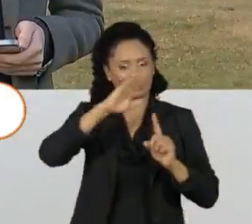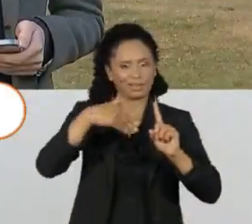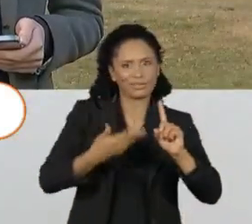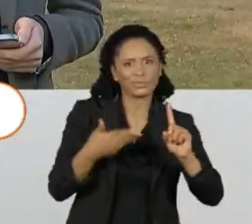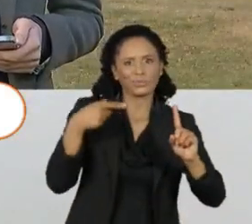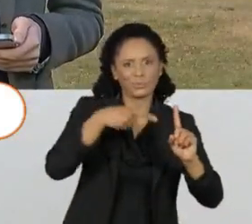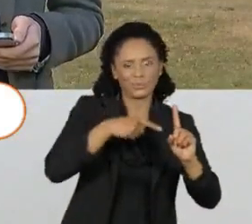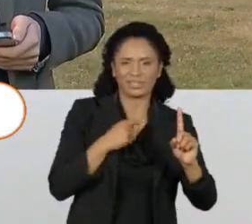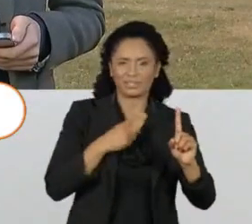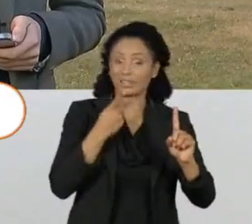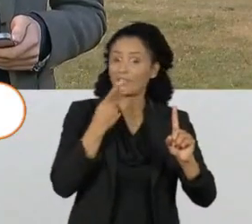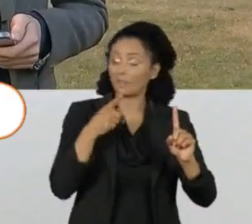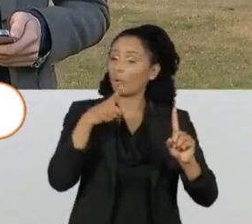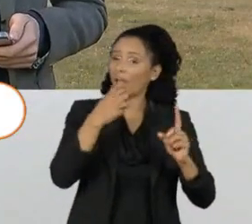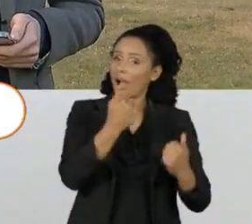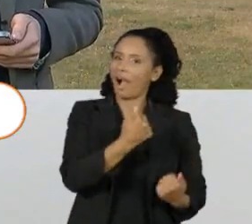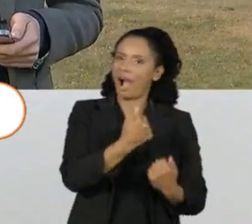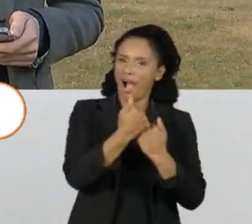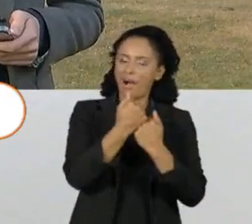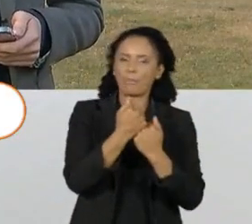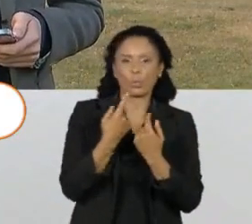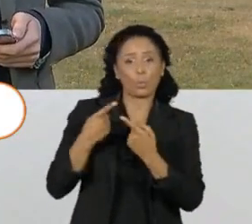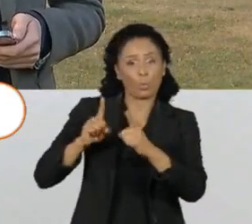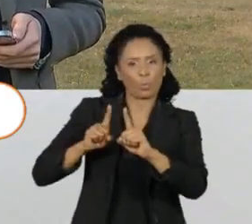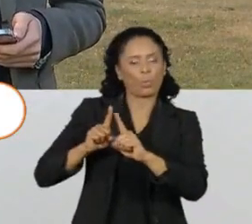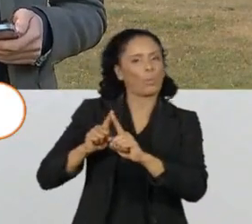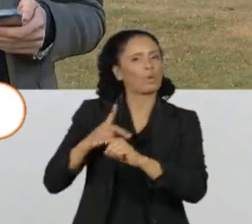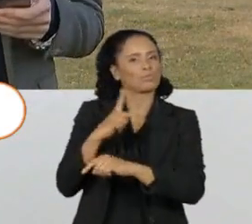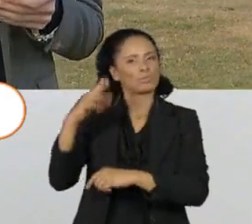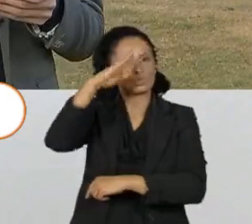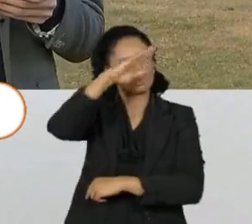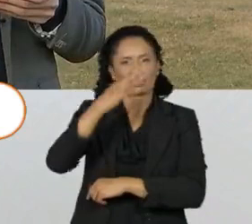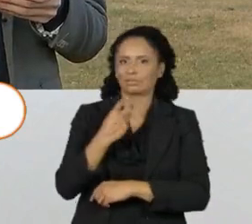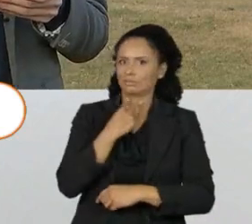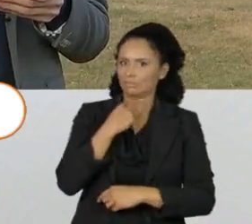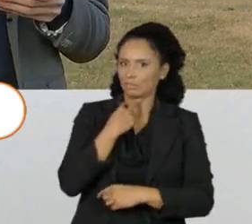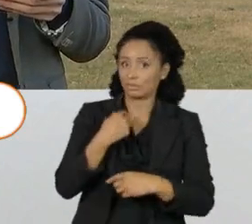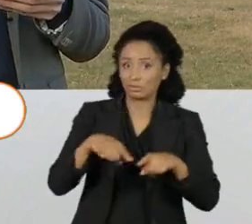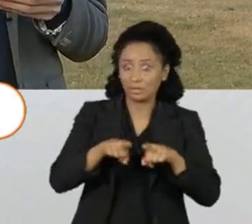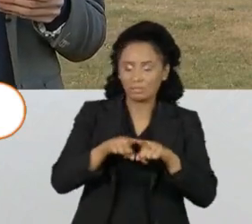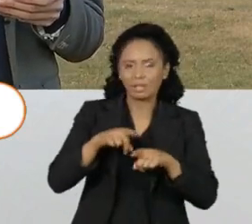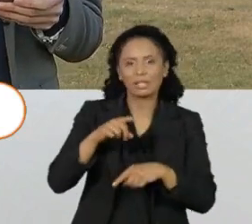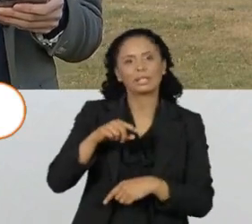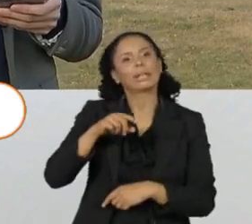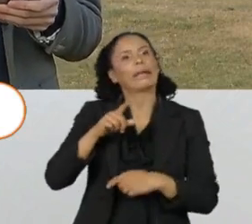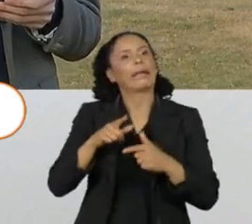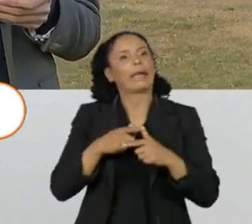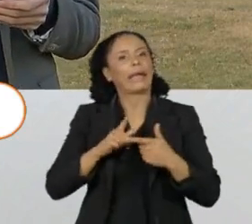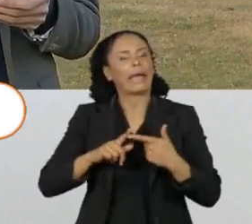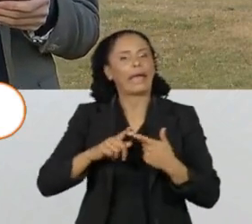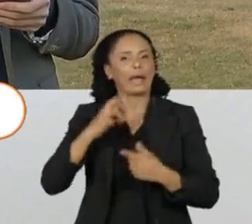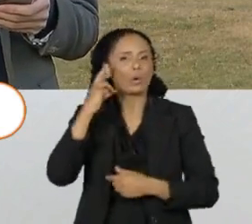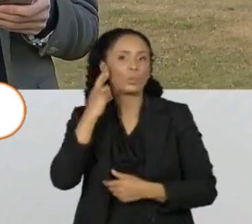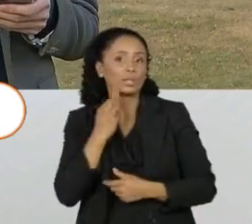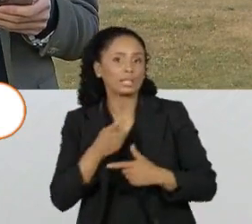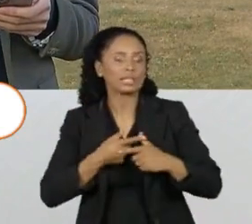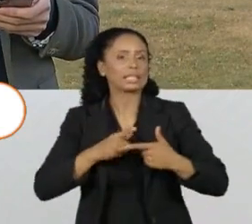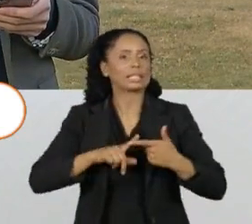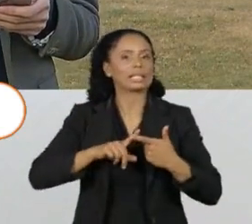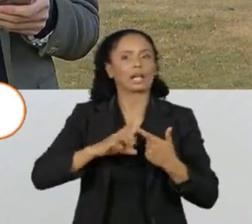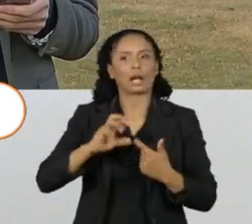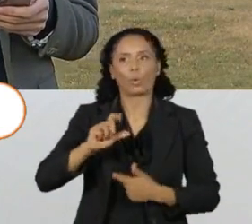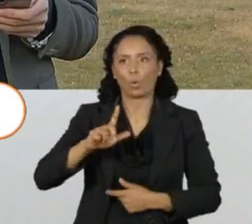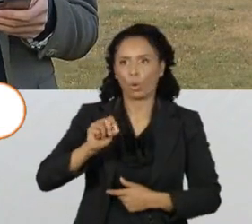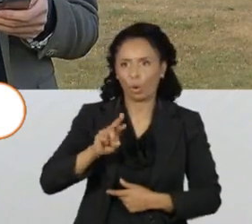pode conspirar contra o governo. O presidente da Câmara, Arthur Lira, e o senador Fernando Collor também estiveram presentes no